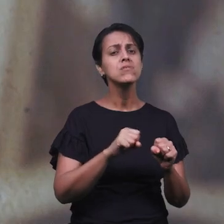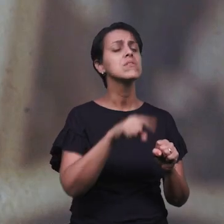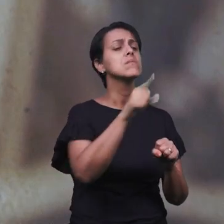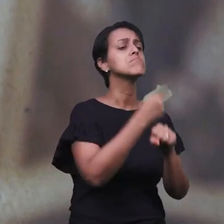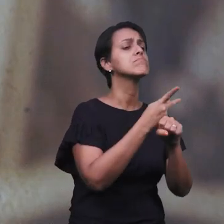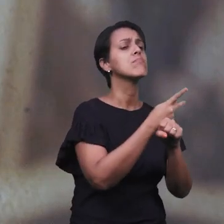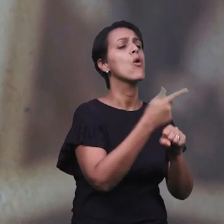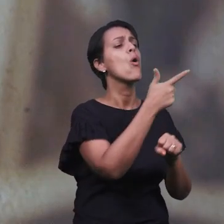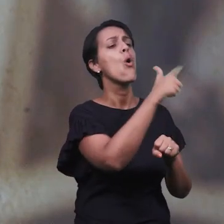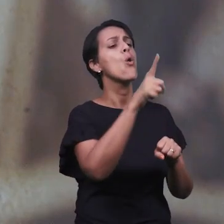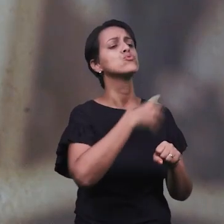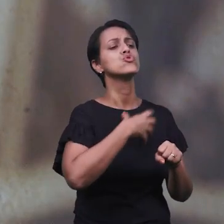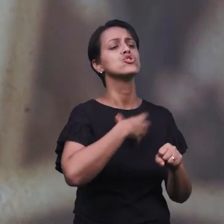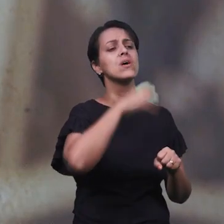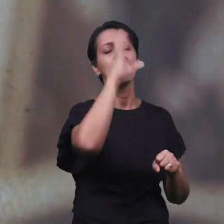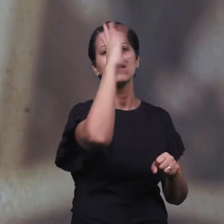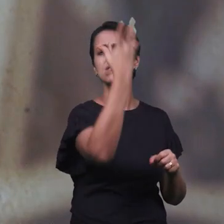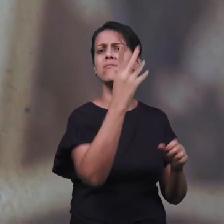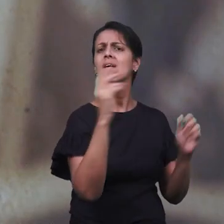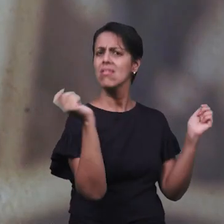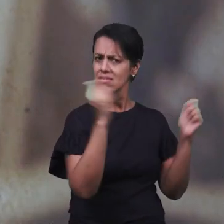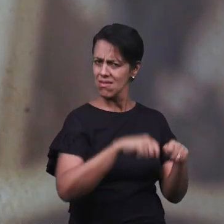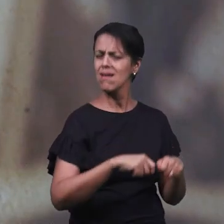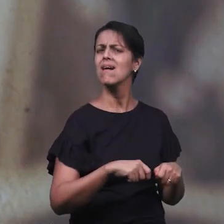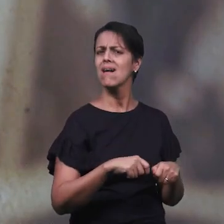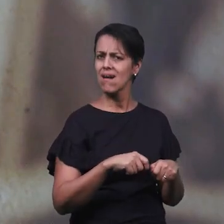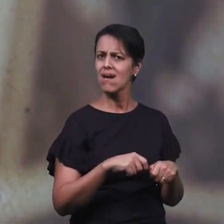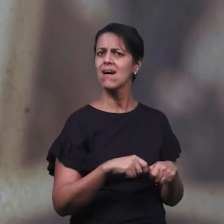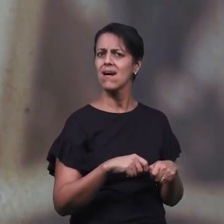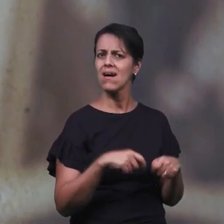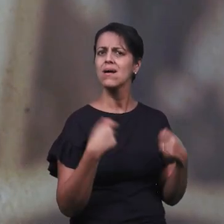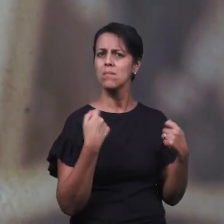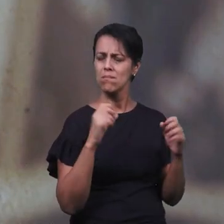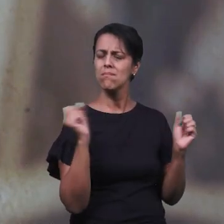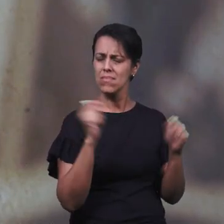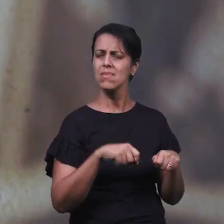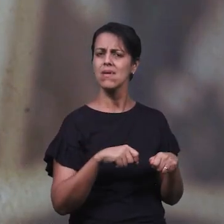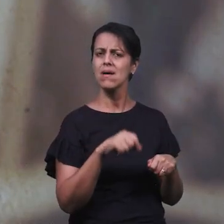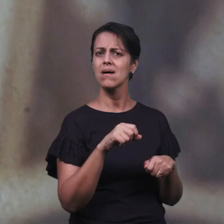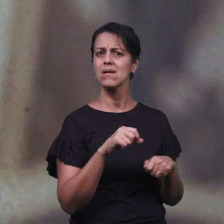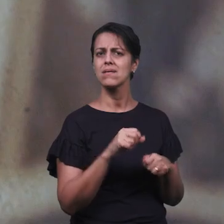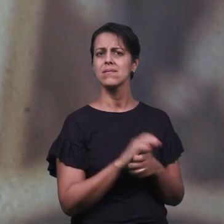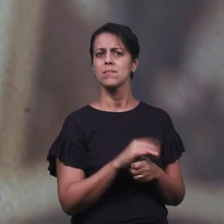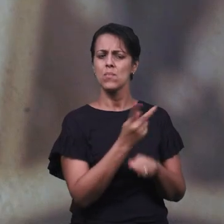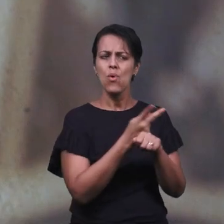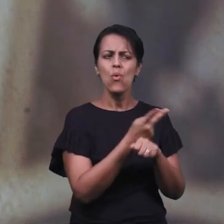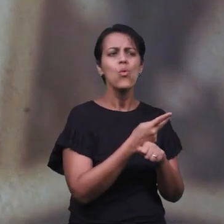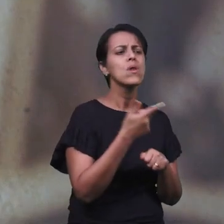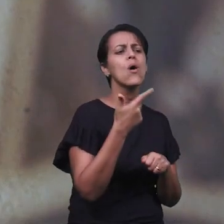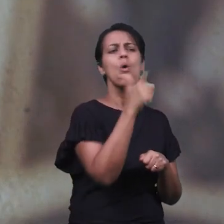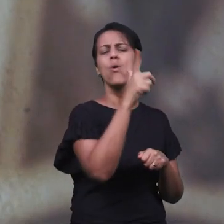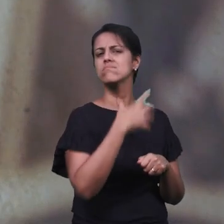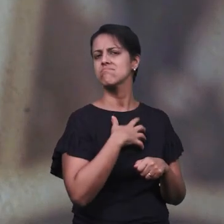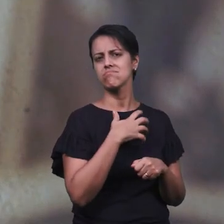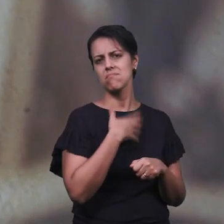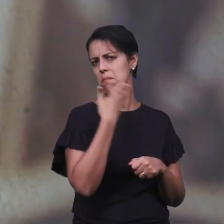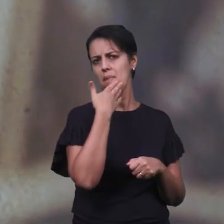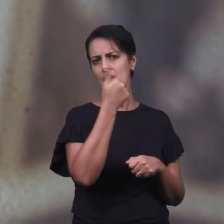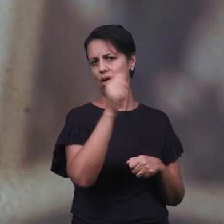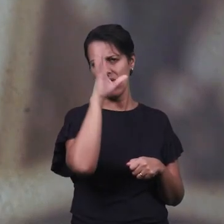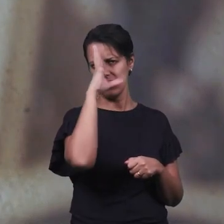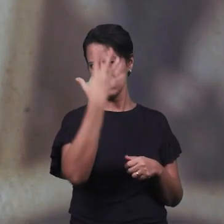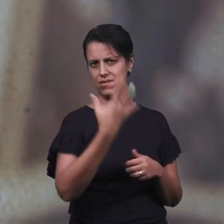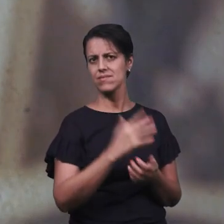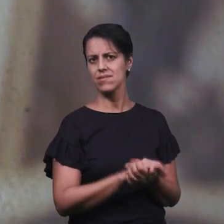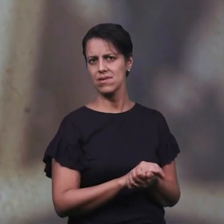né, o método adequado para resolver ali aquela questão, aquele conflito. Então, ela vai buscar fazer